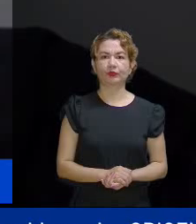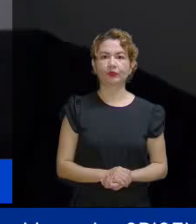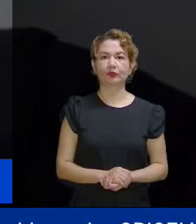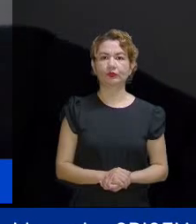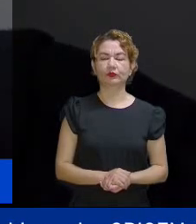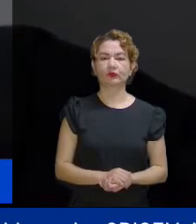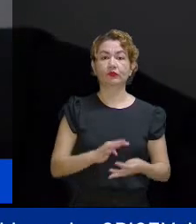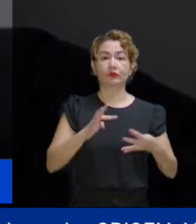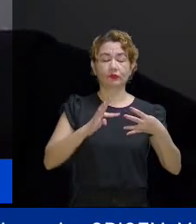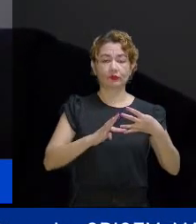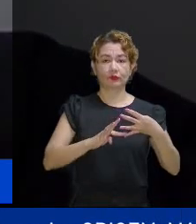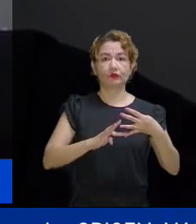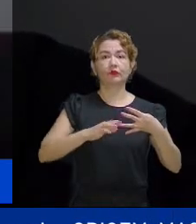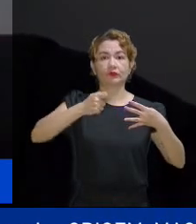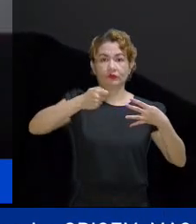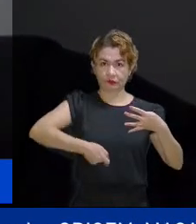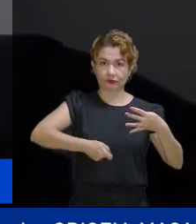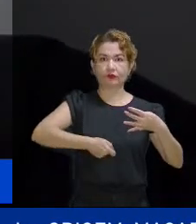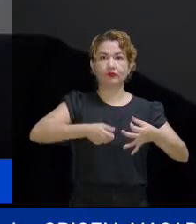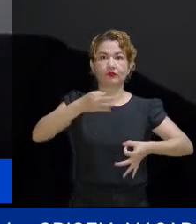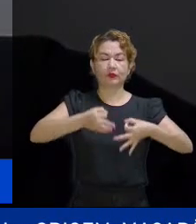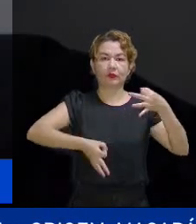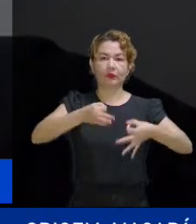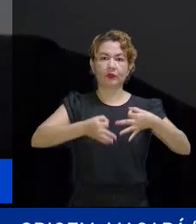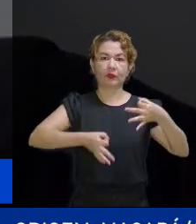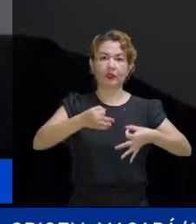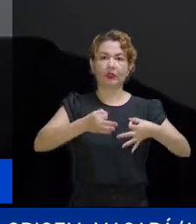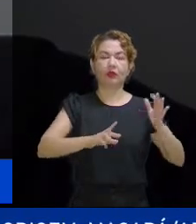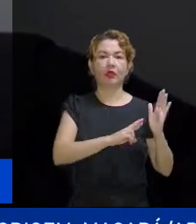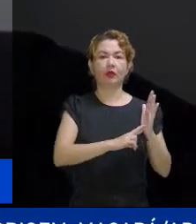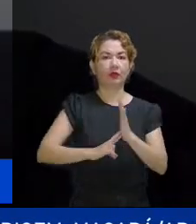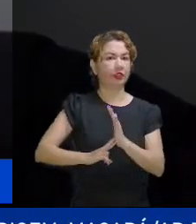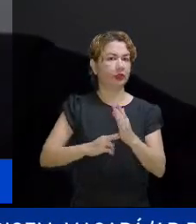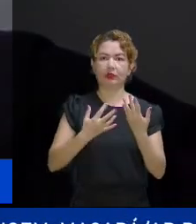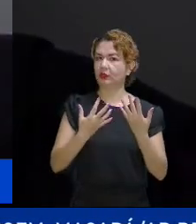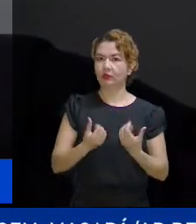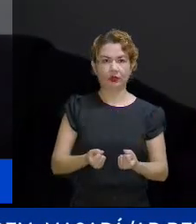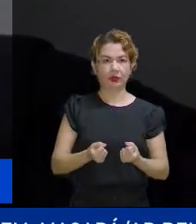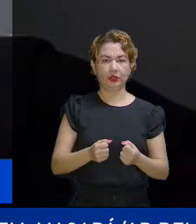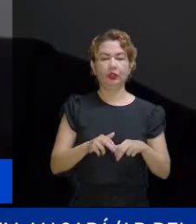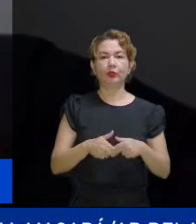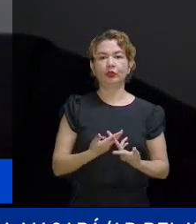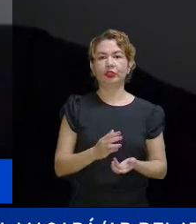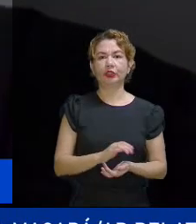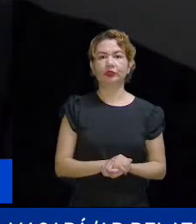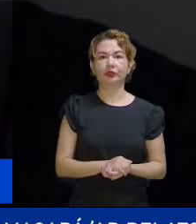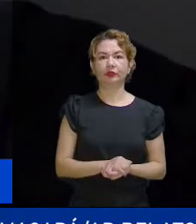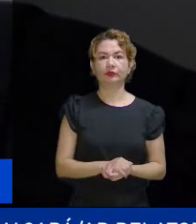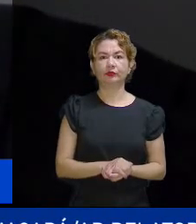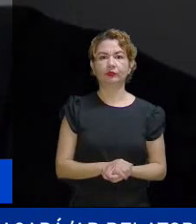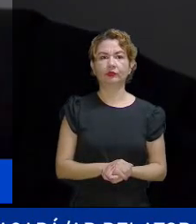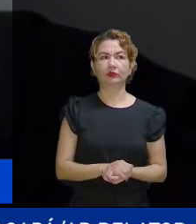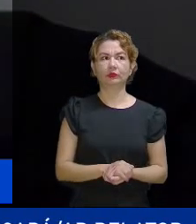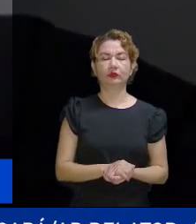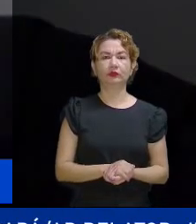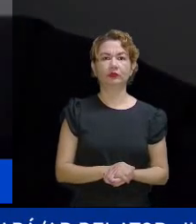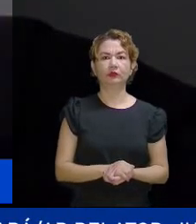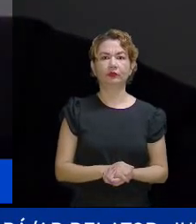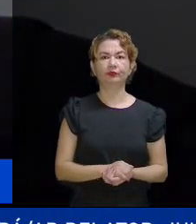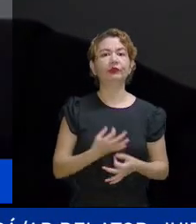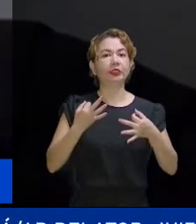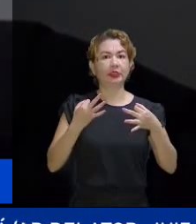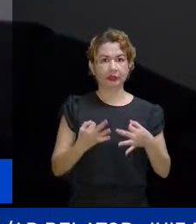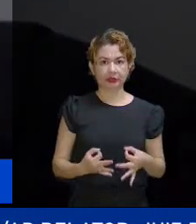a sentença, ao julgar improcedente a representação, consignou que permanece na